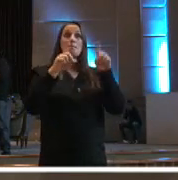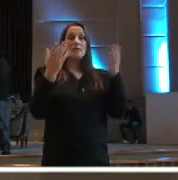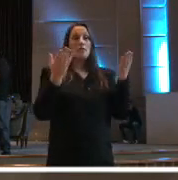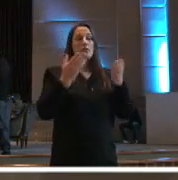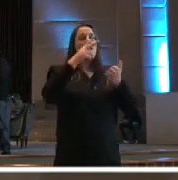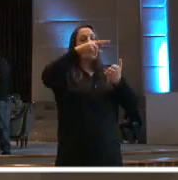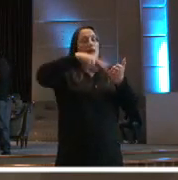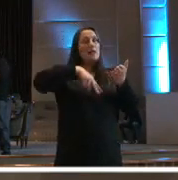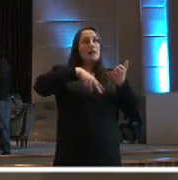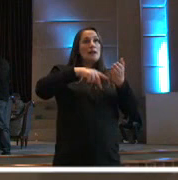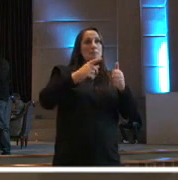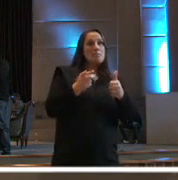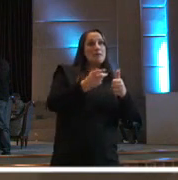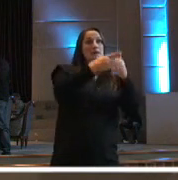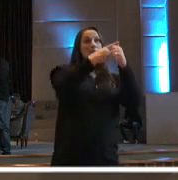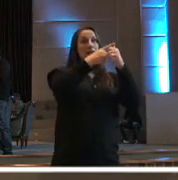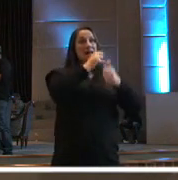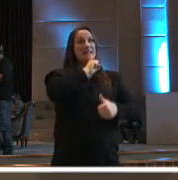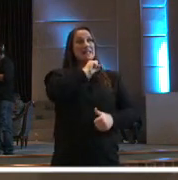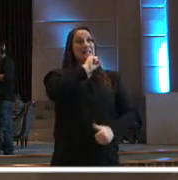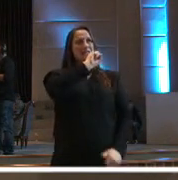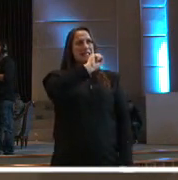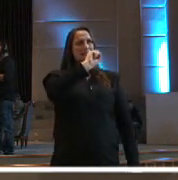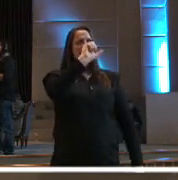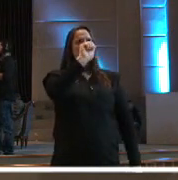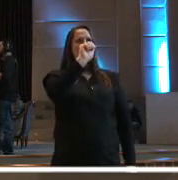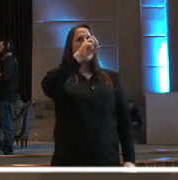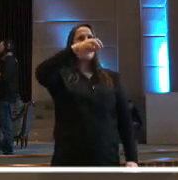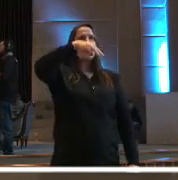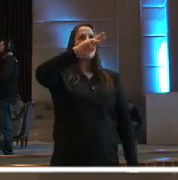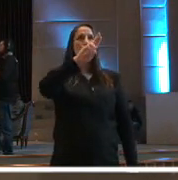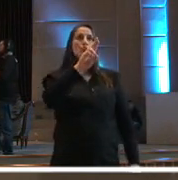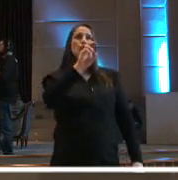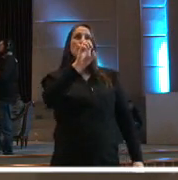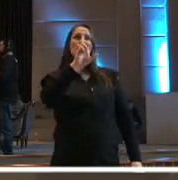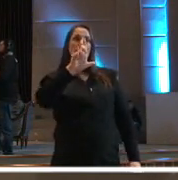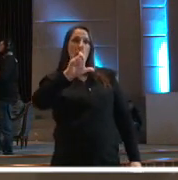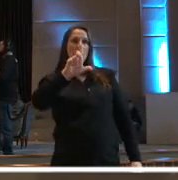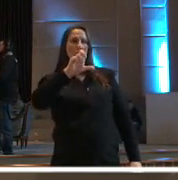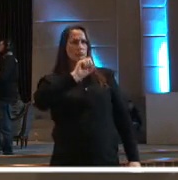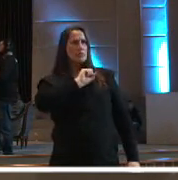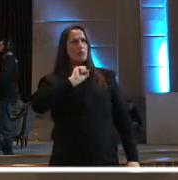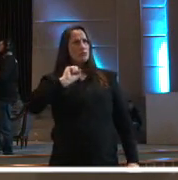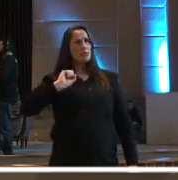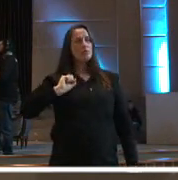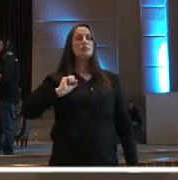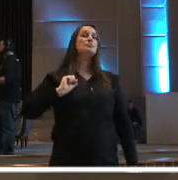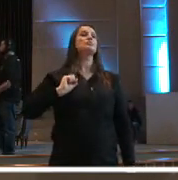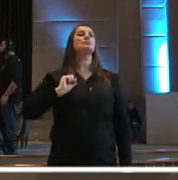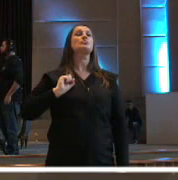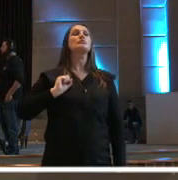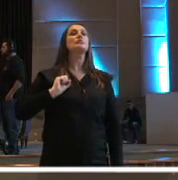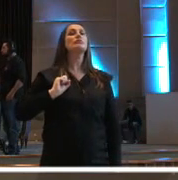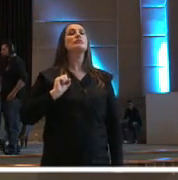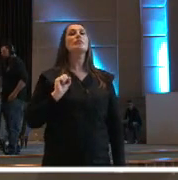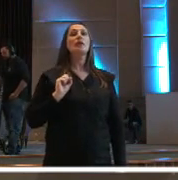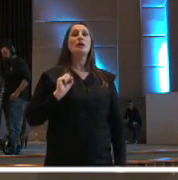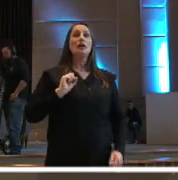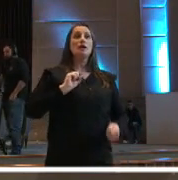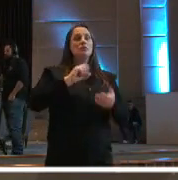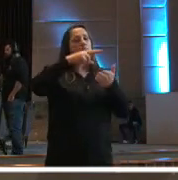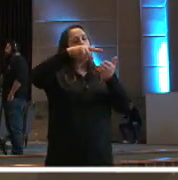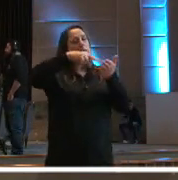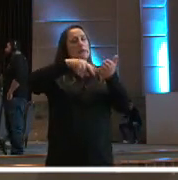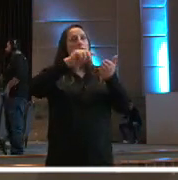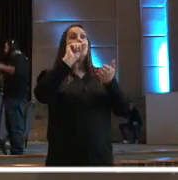partir do verso 10 até o capítulo 22, 1, e aí a gente vai entender o que estava acontecendo quando ele